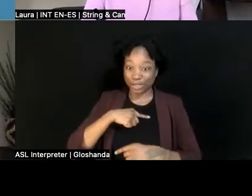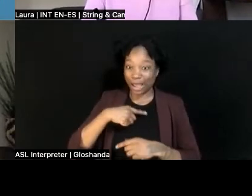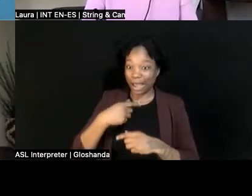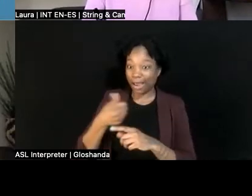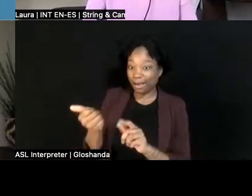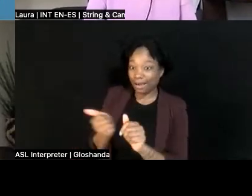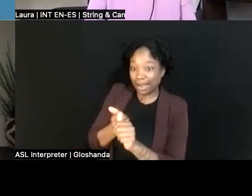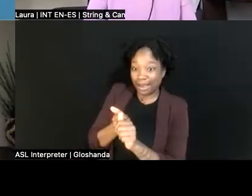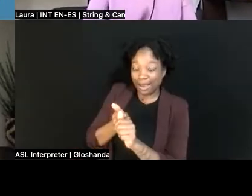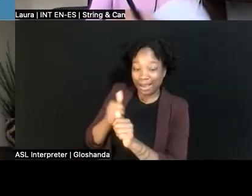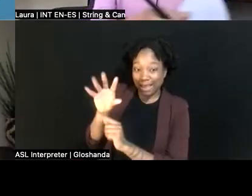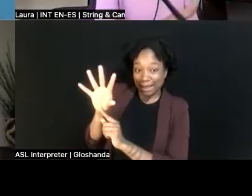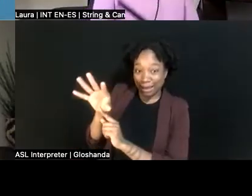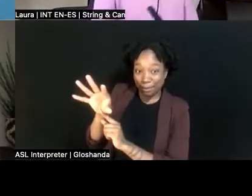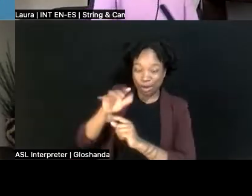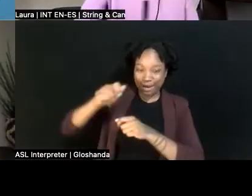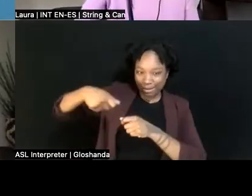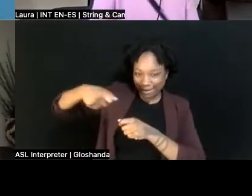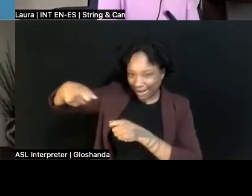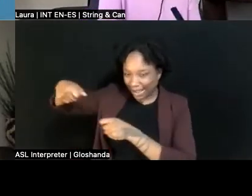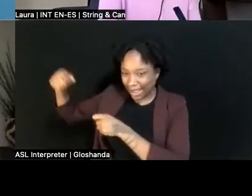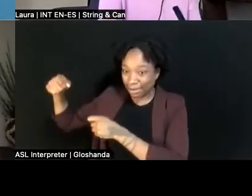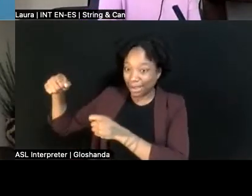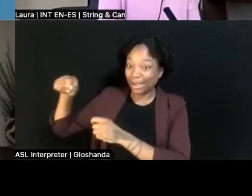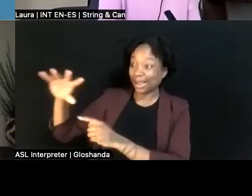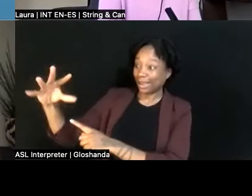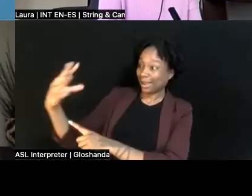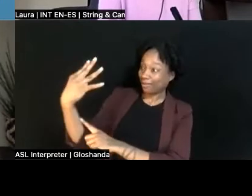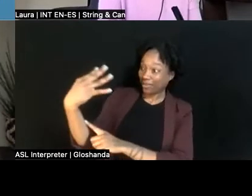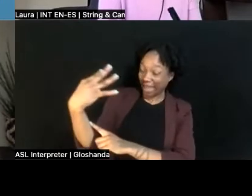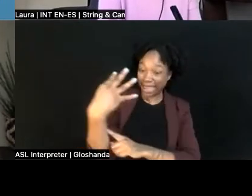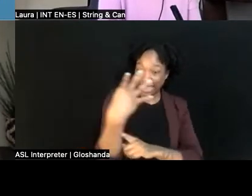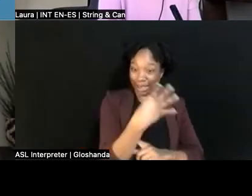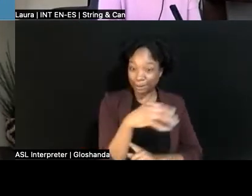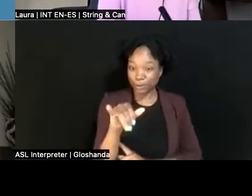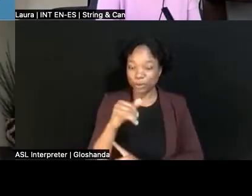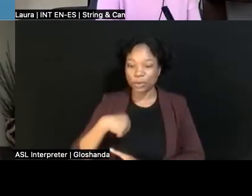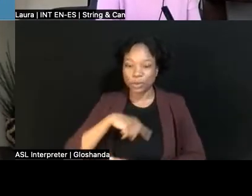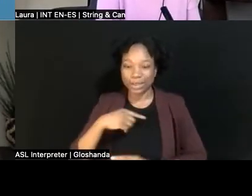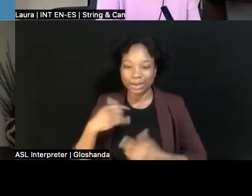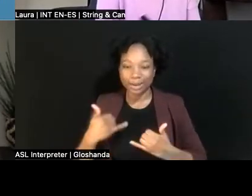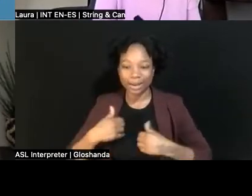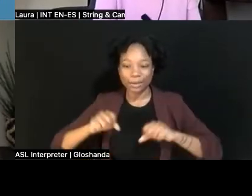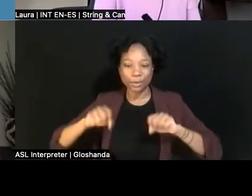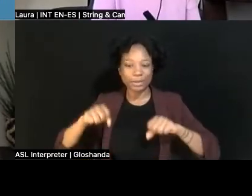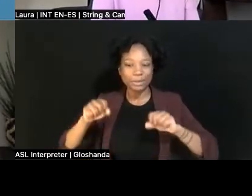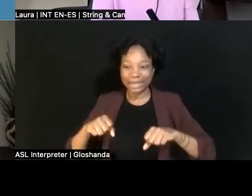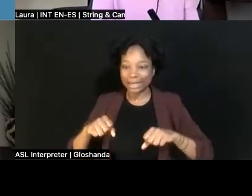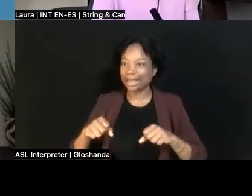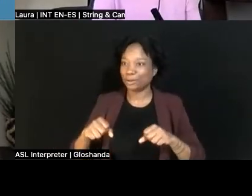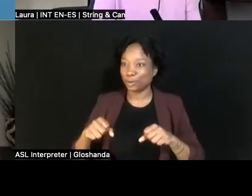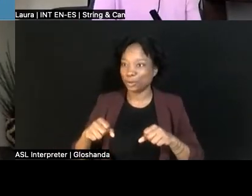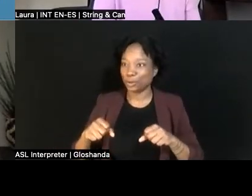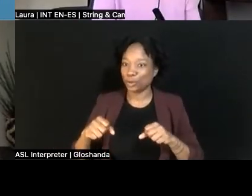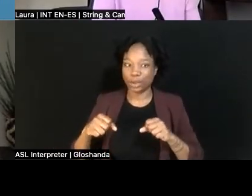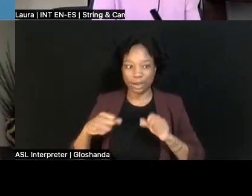das câmeras, na frente das câmeras, temos a possibilidade de nos mostrar.